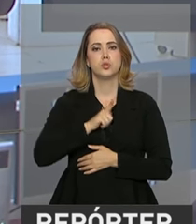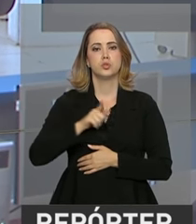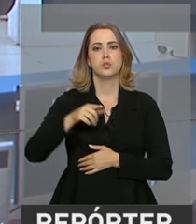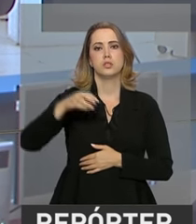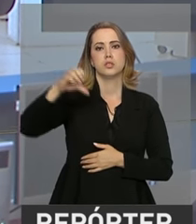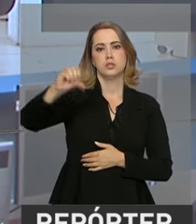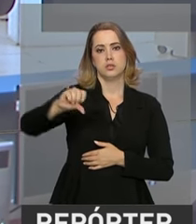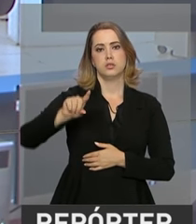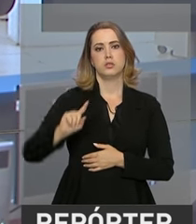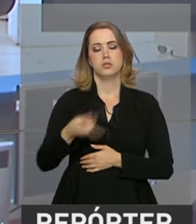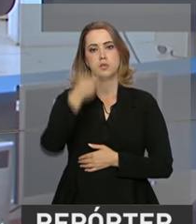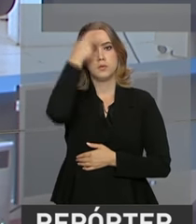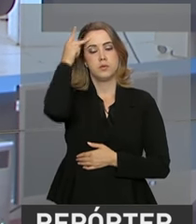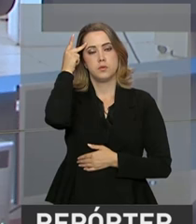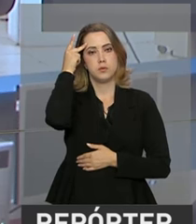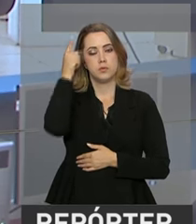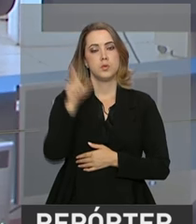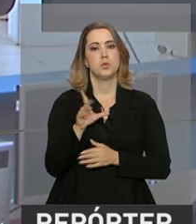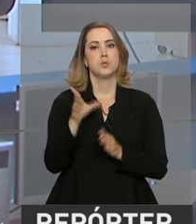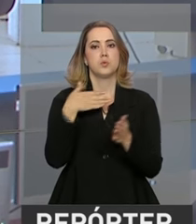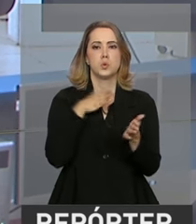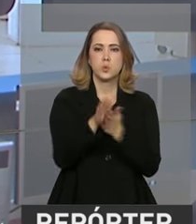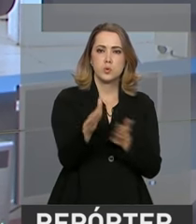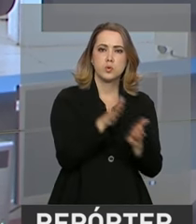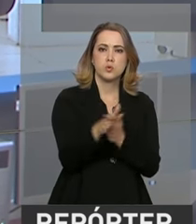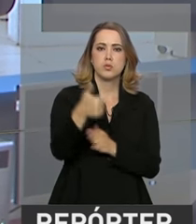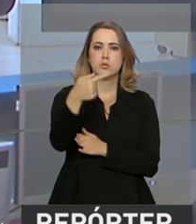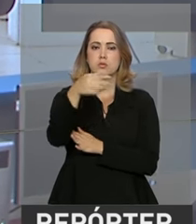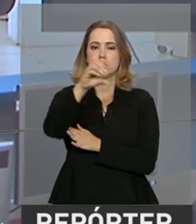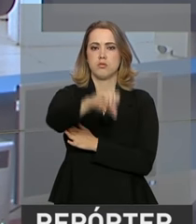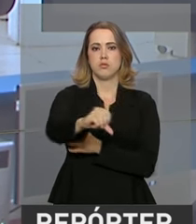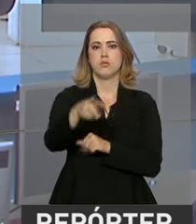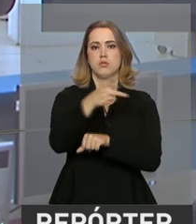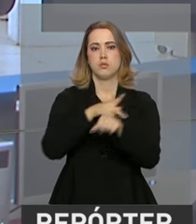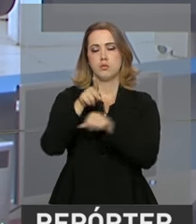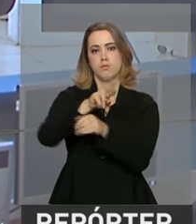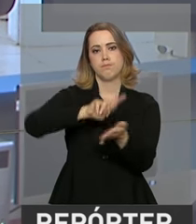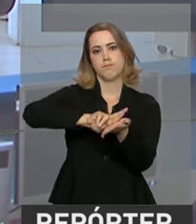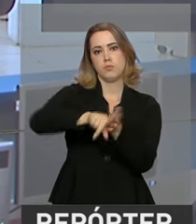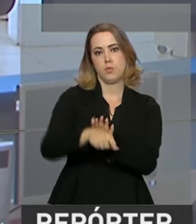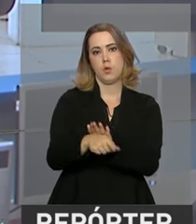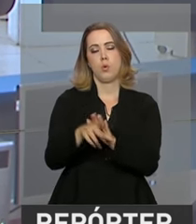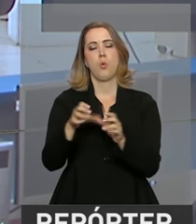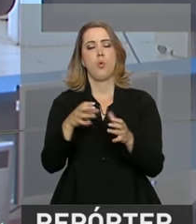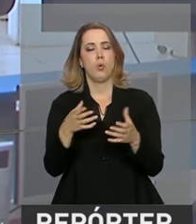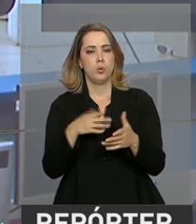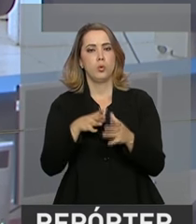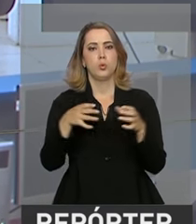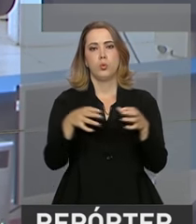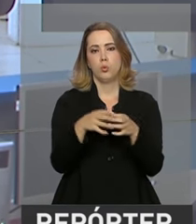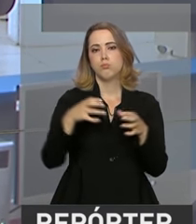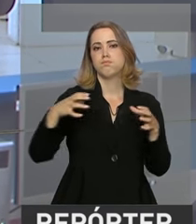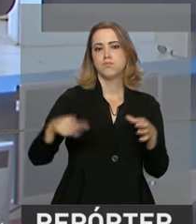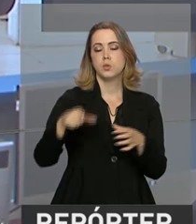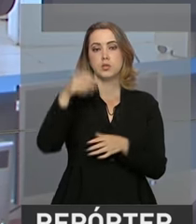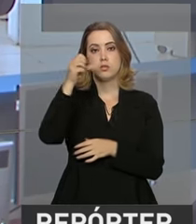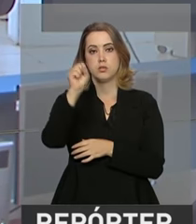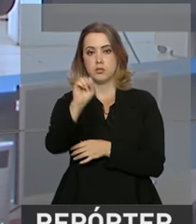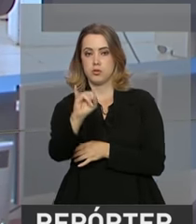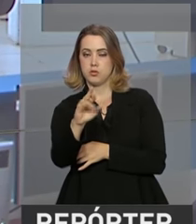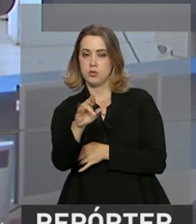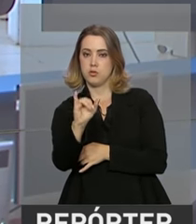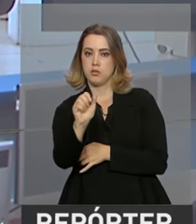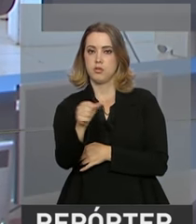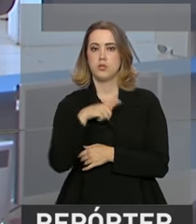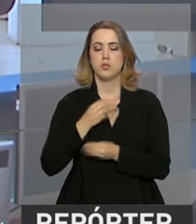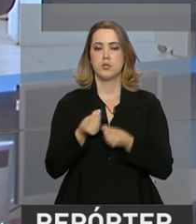de 9.000 1000 refugiados de 79 nacionalidades, a maior parte da Síria. Aqui a política de acolhimento garante a eles acesso à